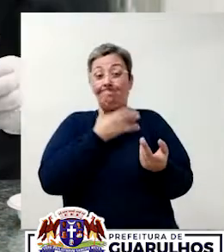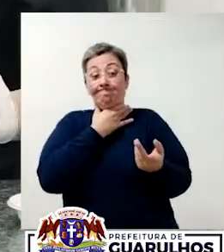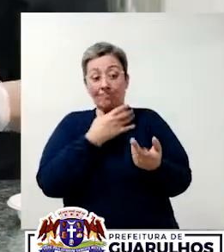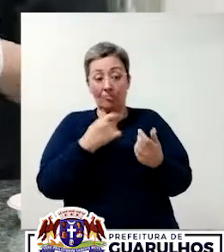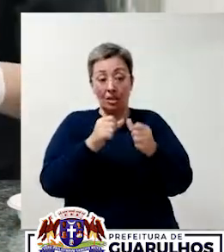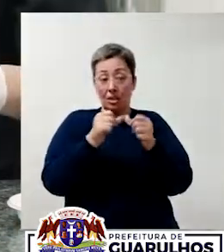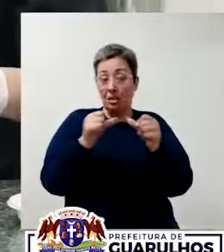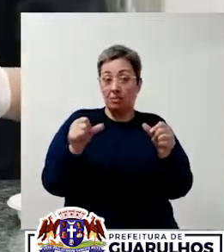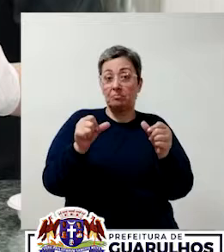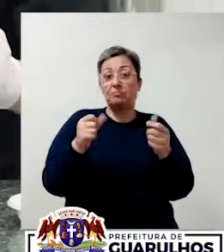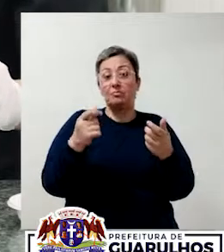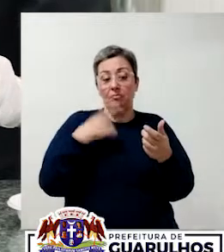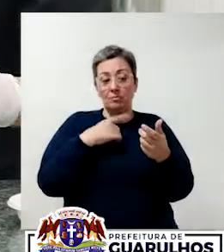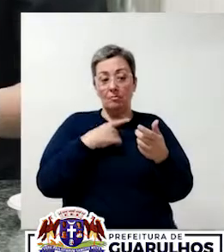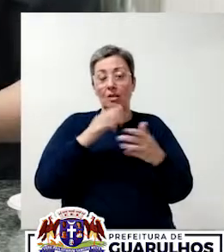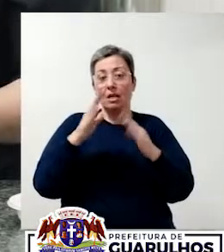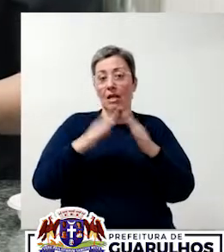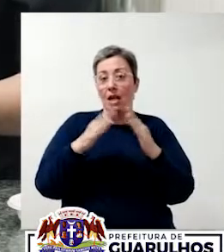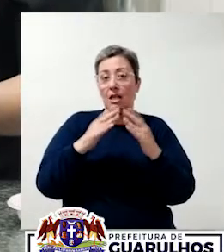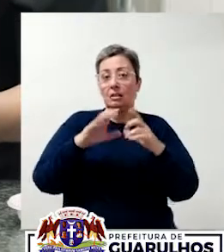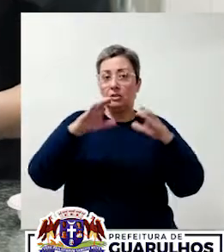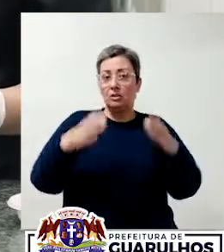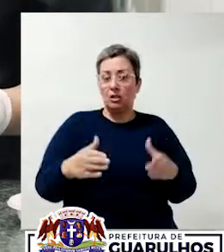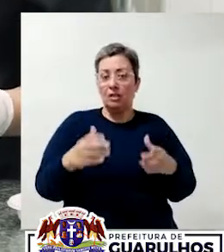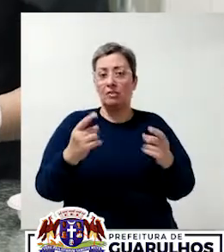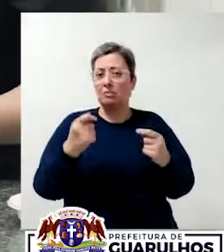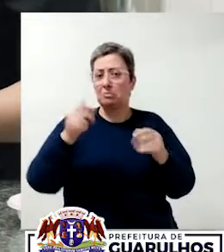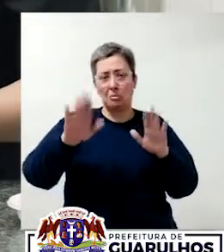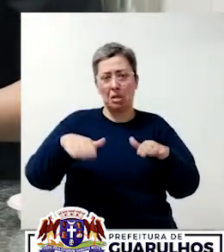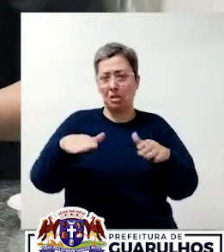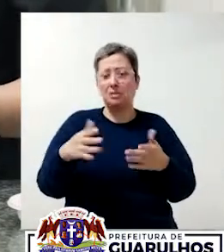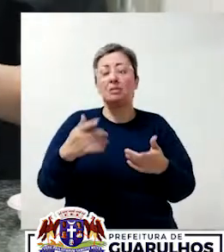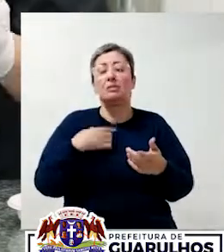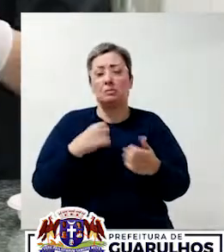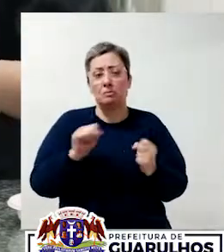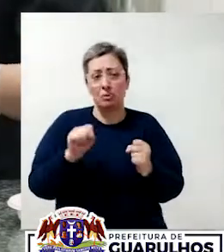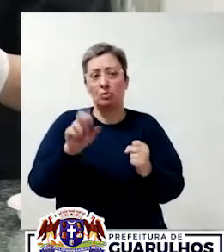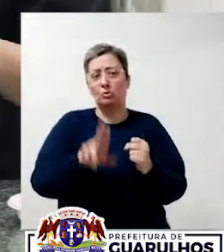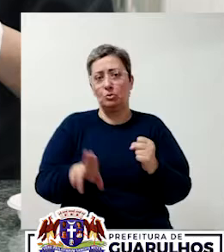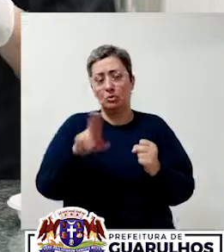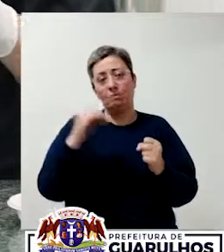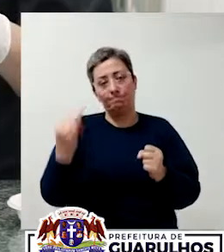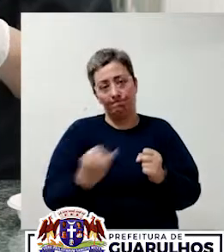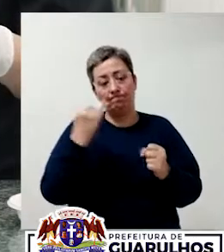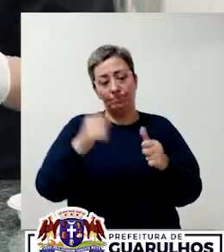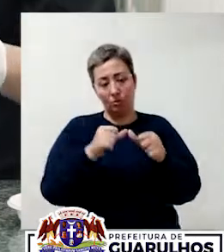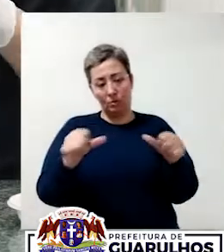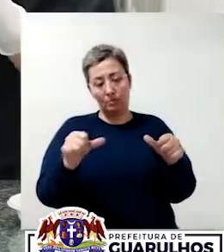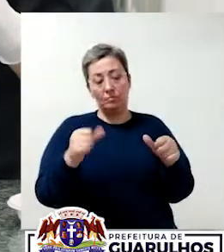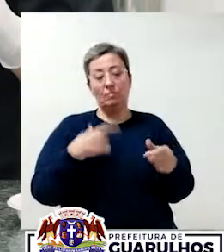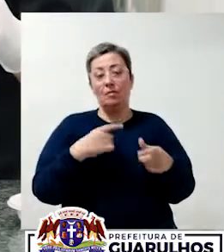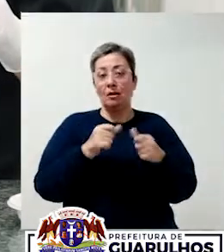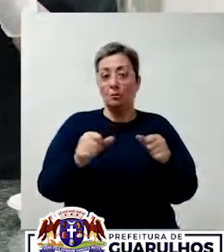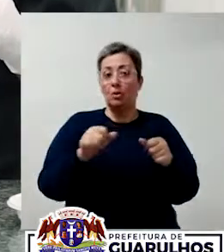WhatsApp, Instagram, é legal. Não dá para fazer ainda, tá iniciando agora as vendas. Essas etiquetas aqui a gente encontra